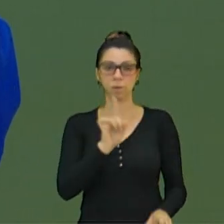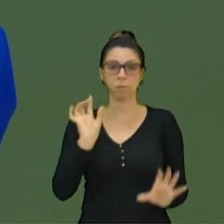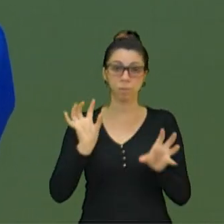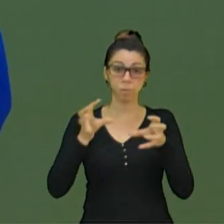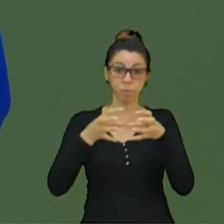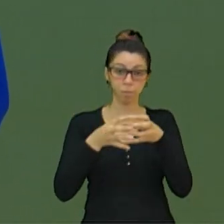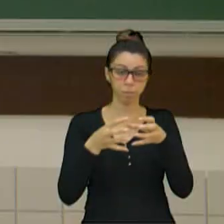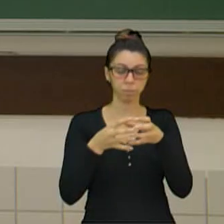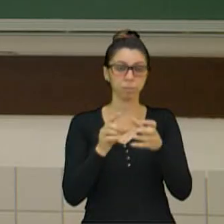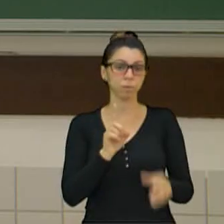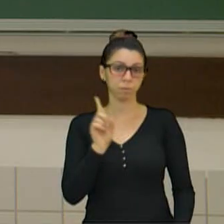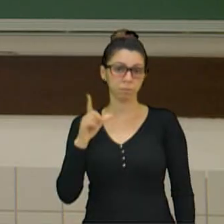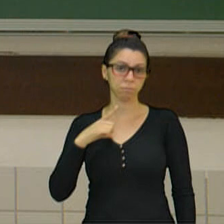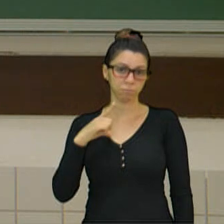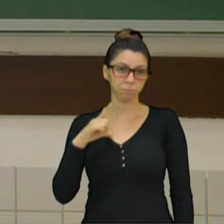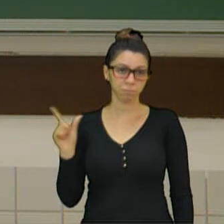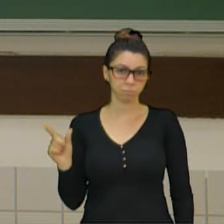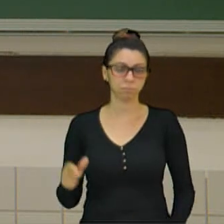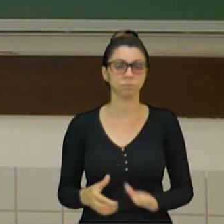vão ter.